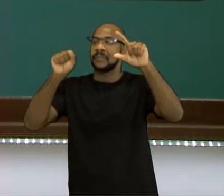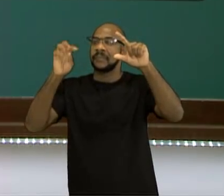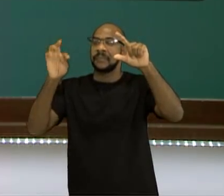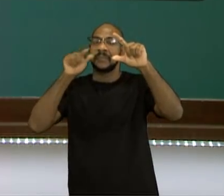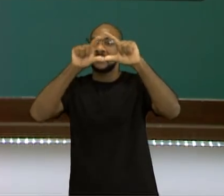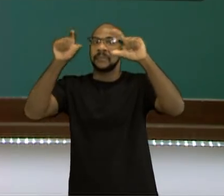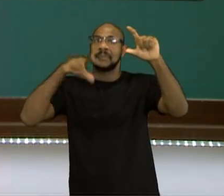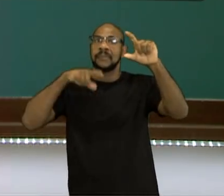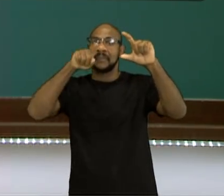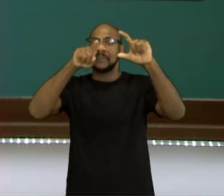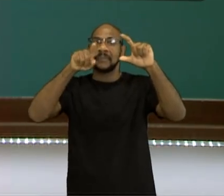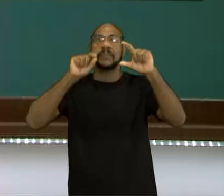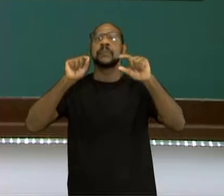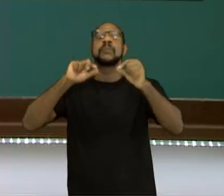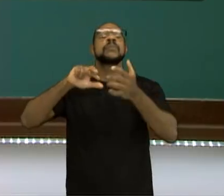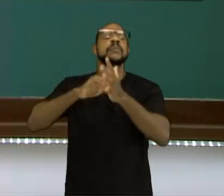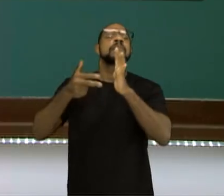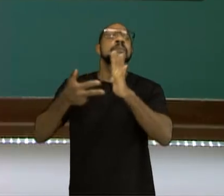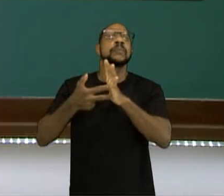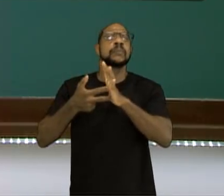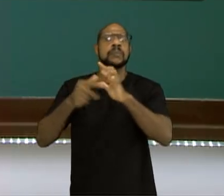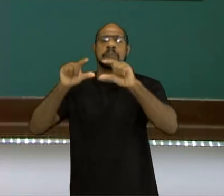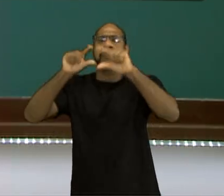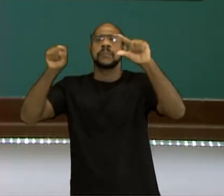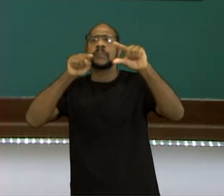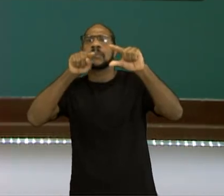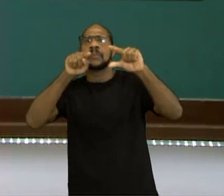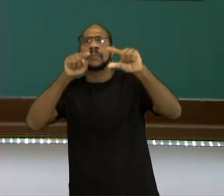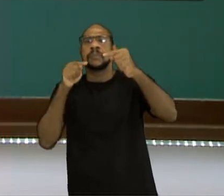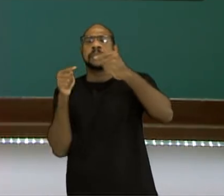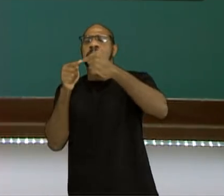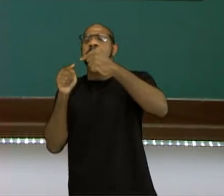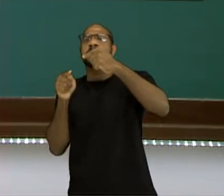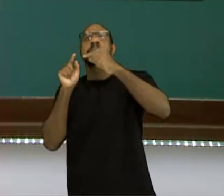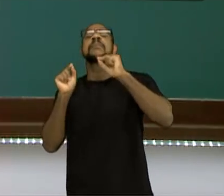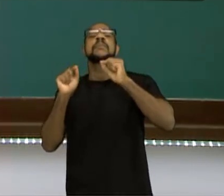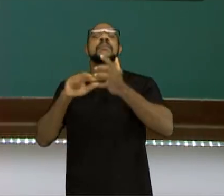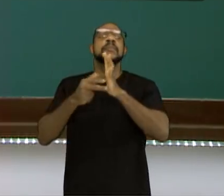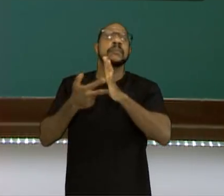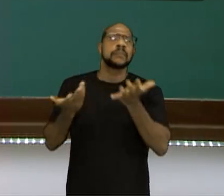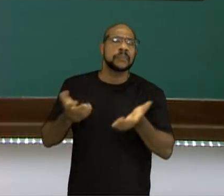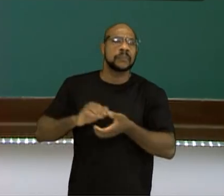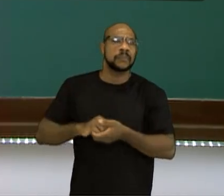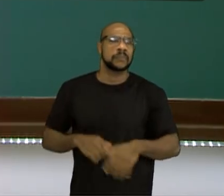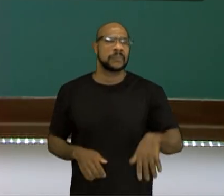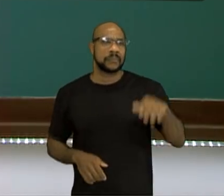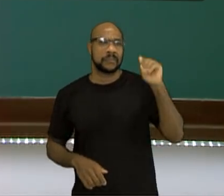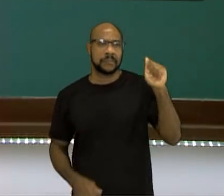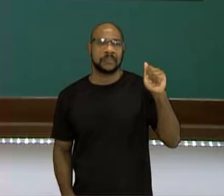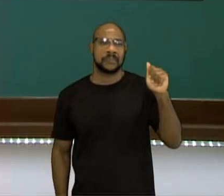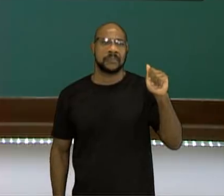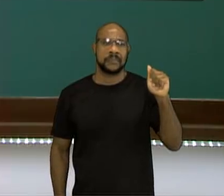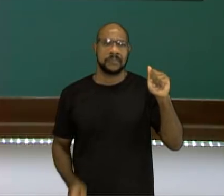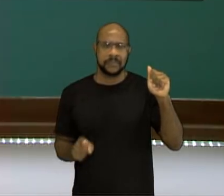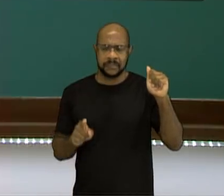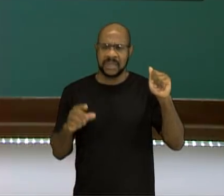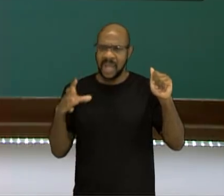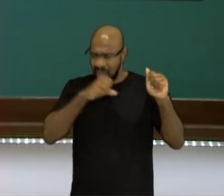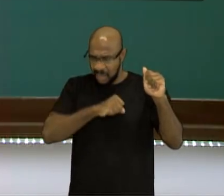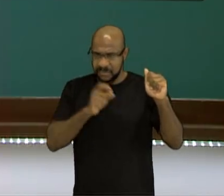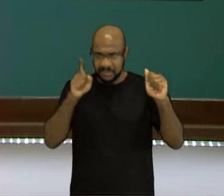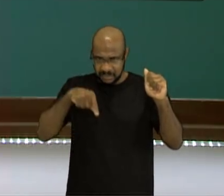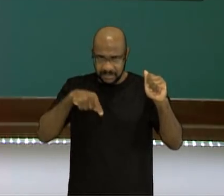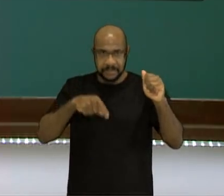mas eu quero que seja aqui, nesse contexto. Será que aqui nesse contexto a palavra fast é